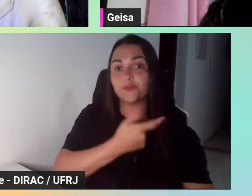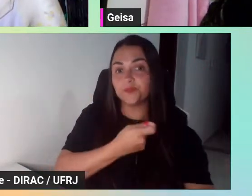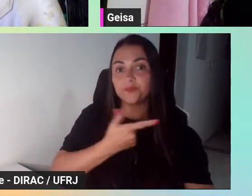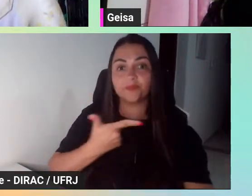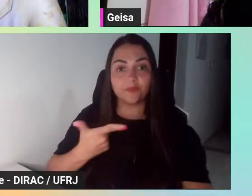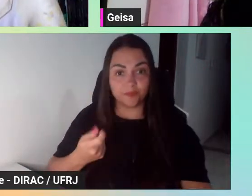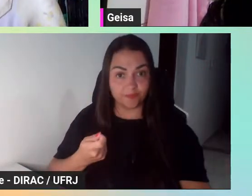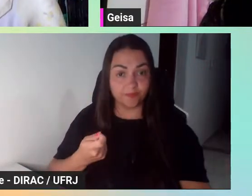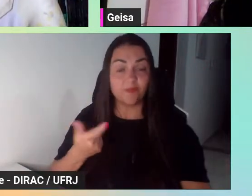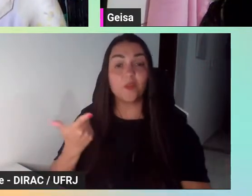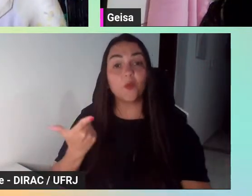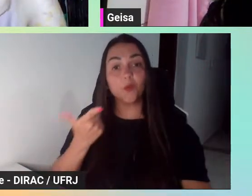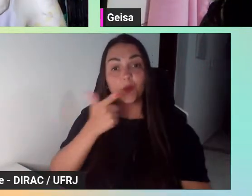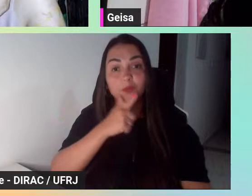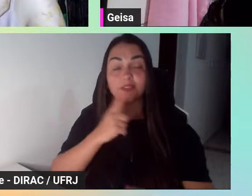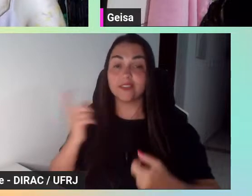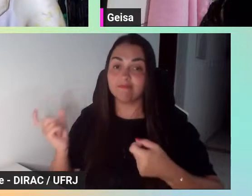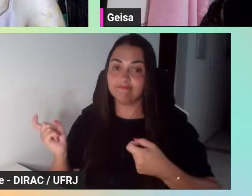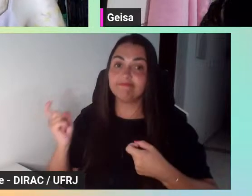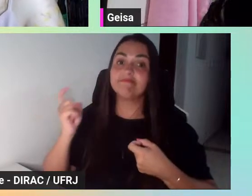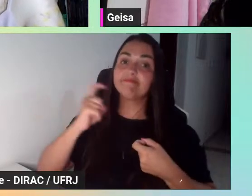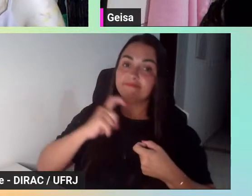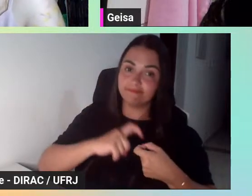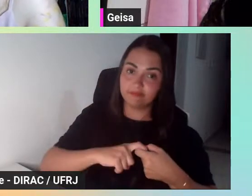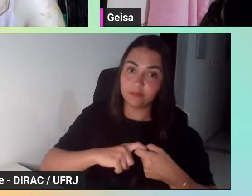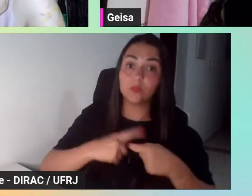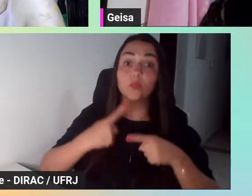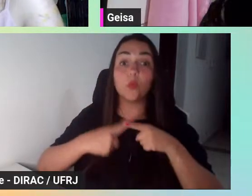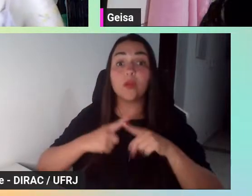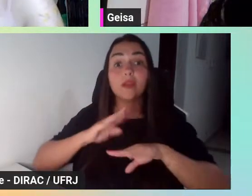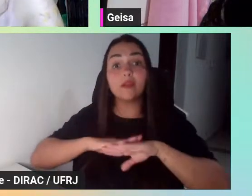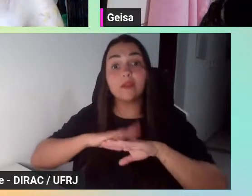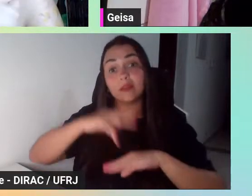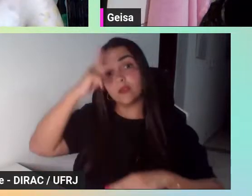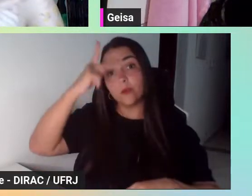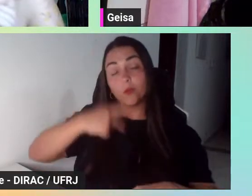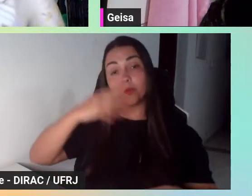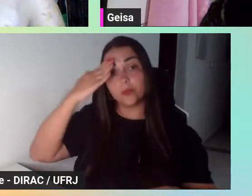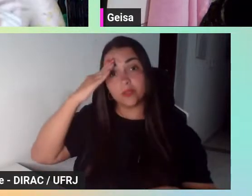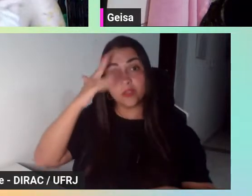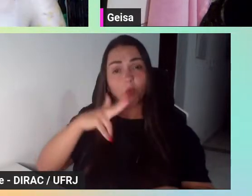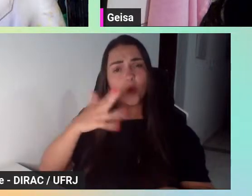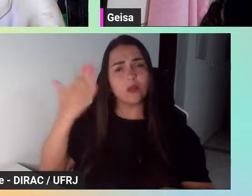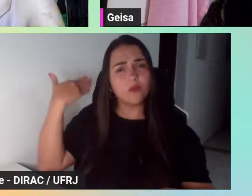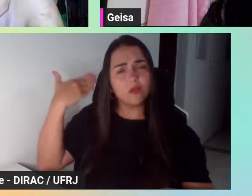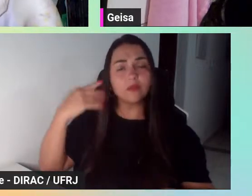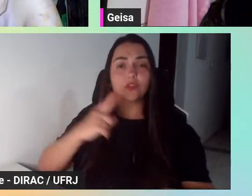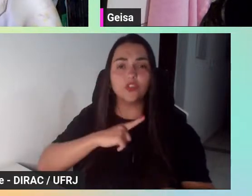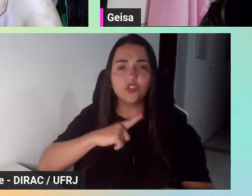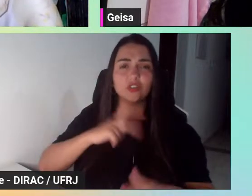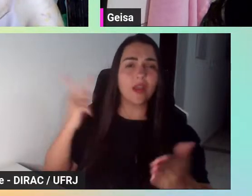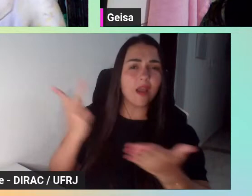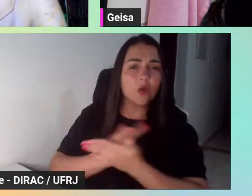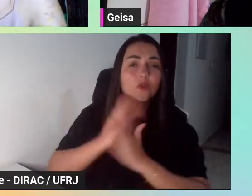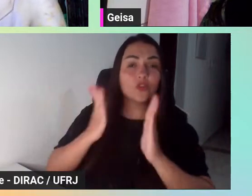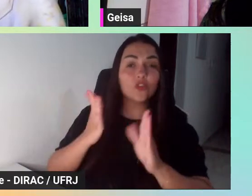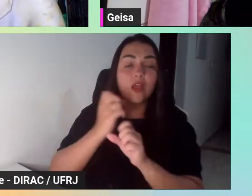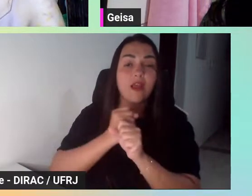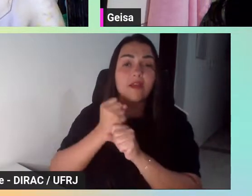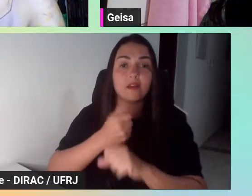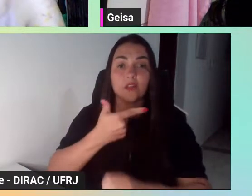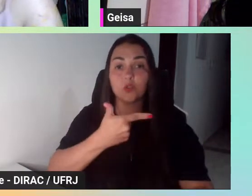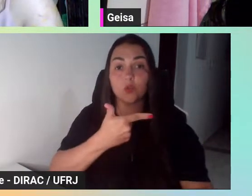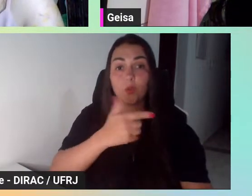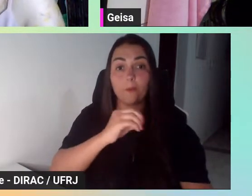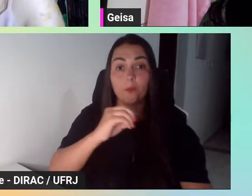consegui retornar porque eu entendia que, assim como eu tinha passado aquilo lá em 2007,